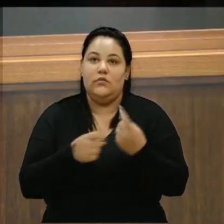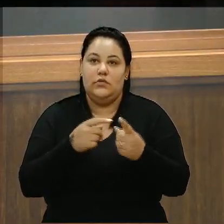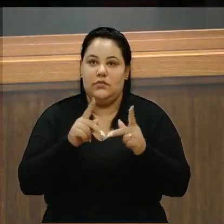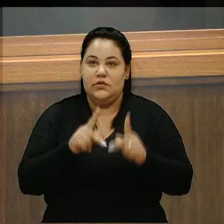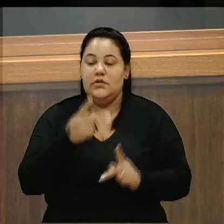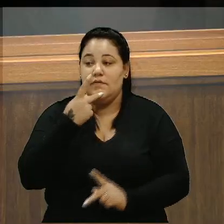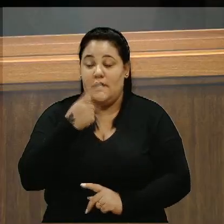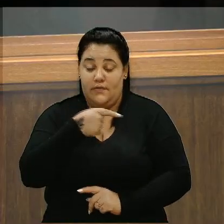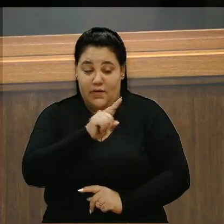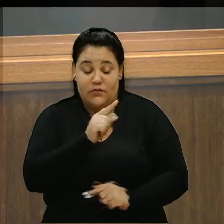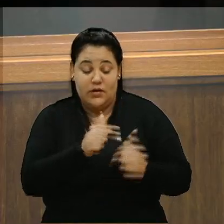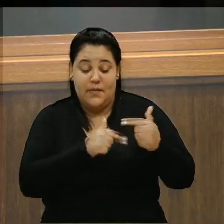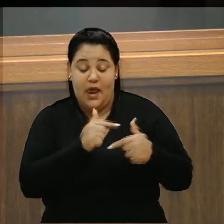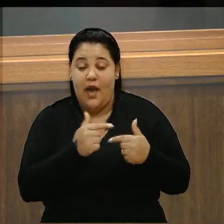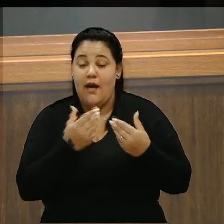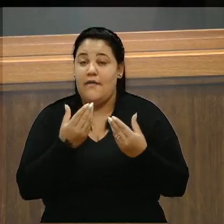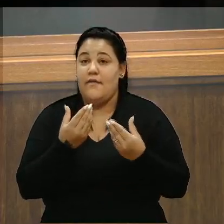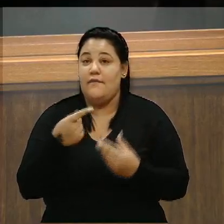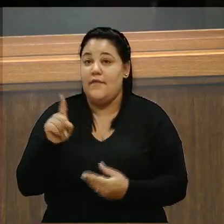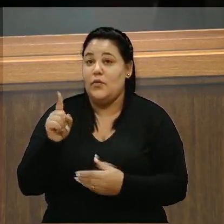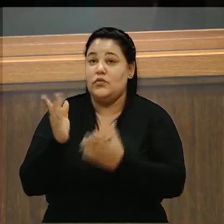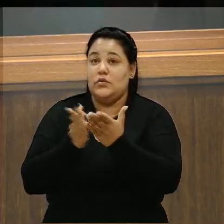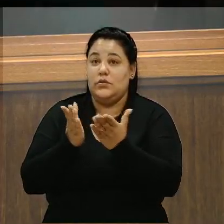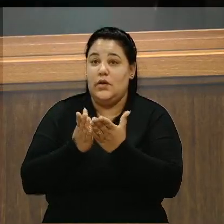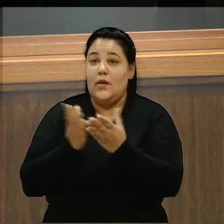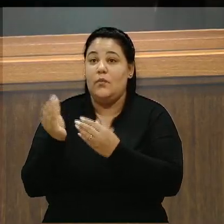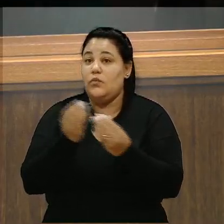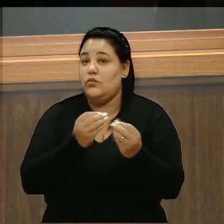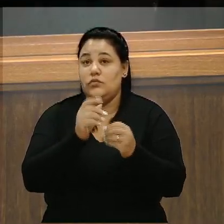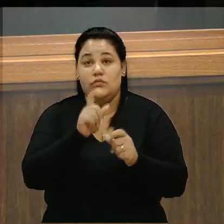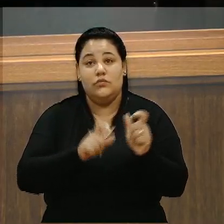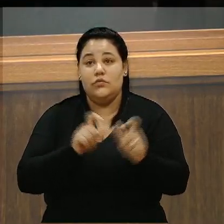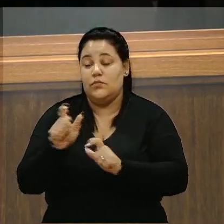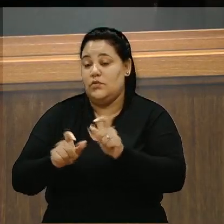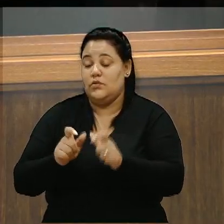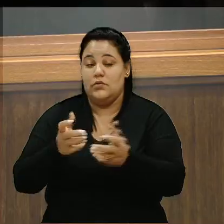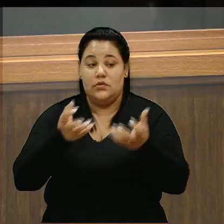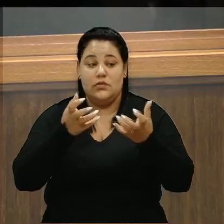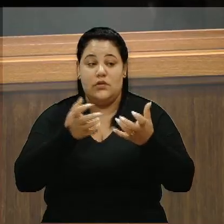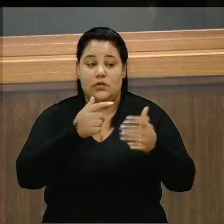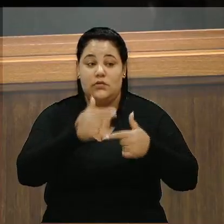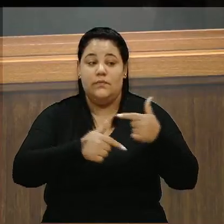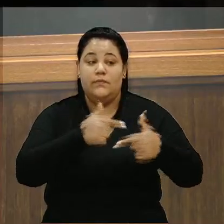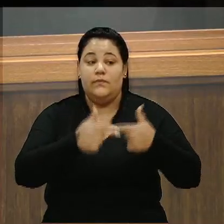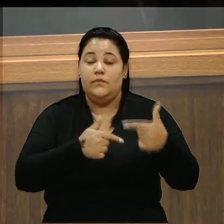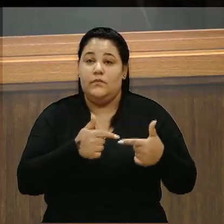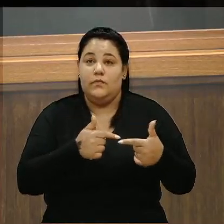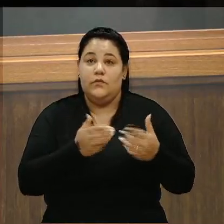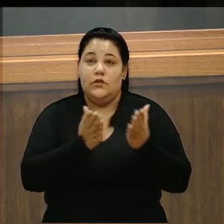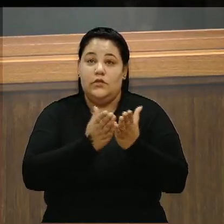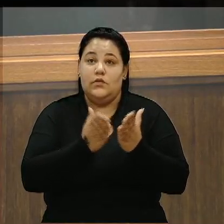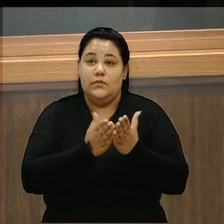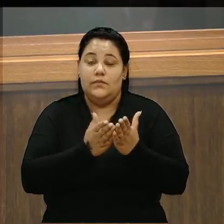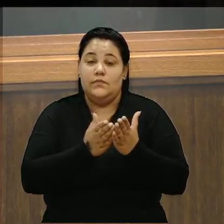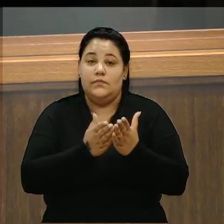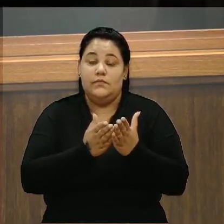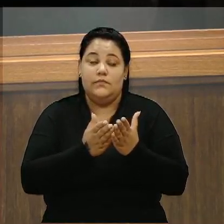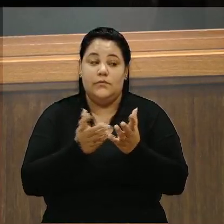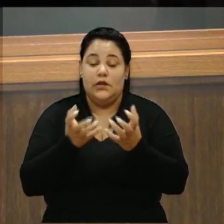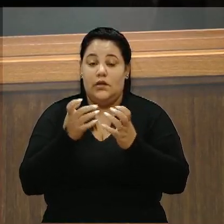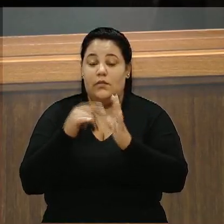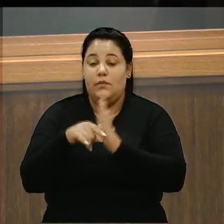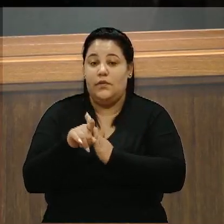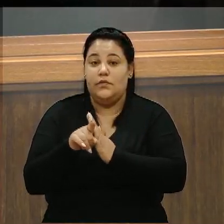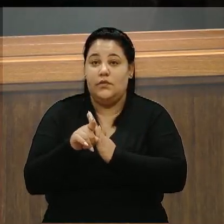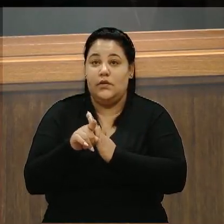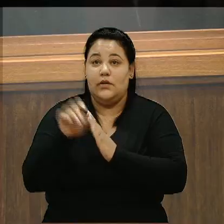vão estudar. Muitos querem trabalhar, muitos querem estudar e não têm essa oportunidade. Quero perguntar aqui quem vai na sua